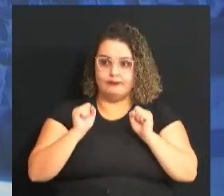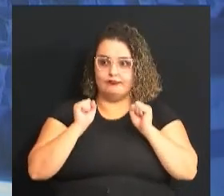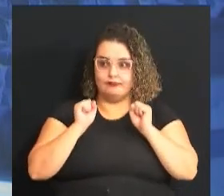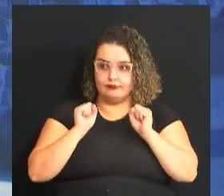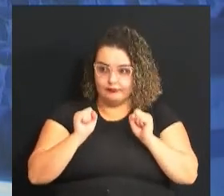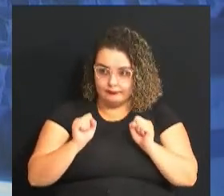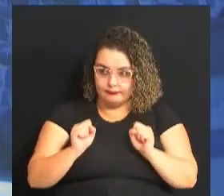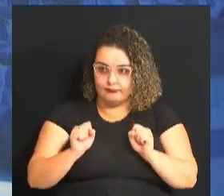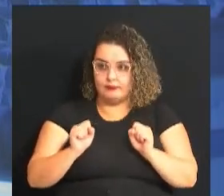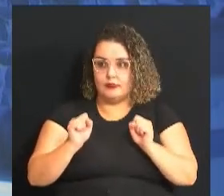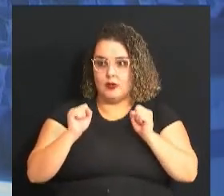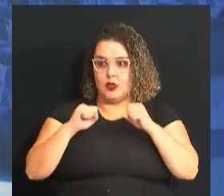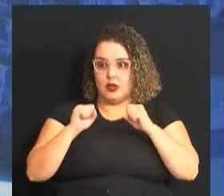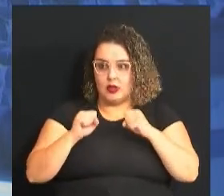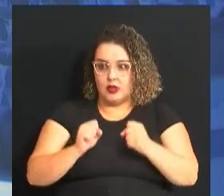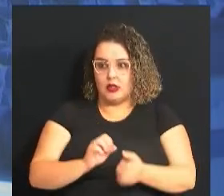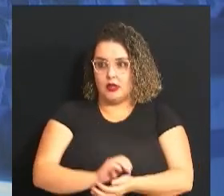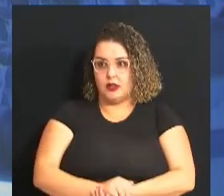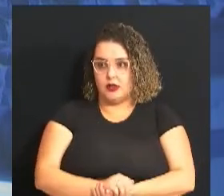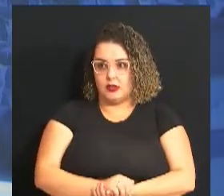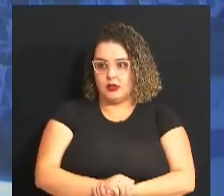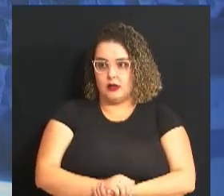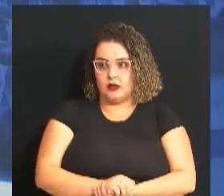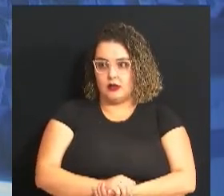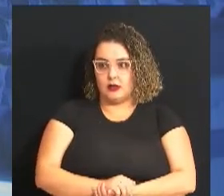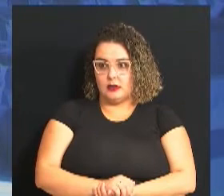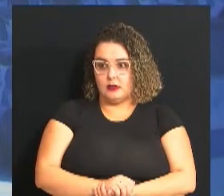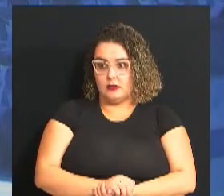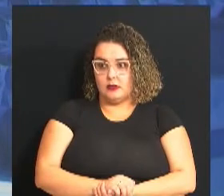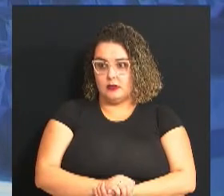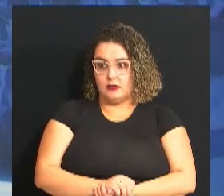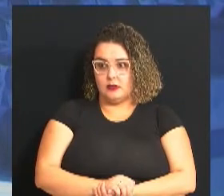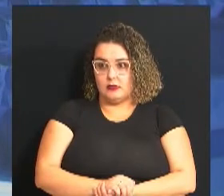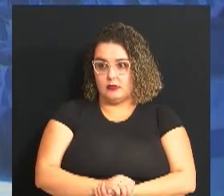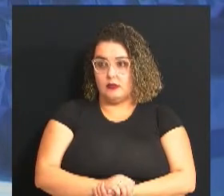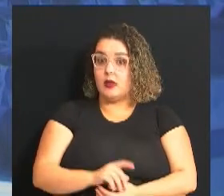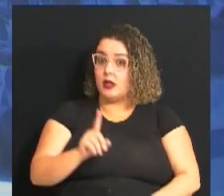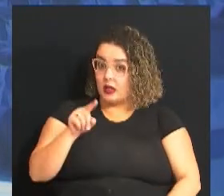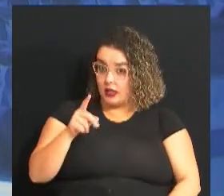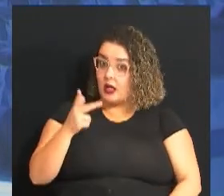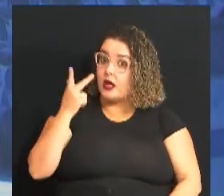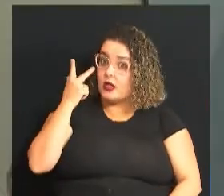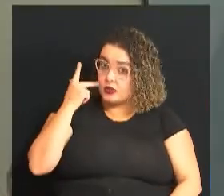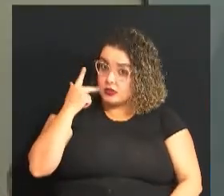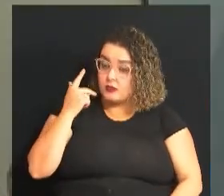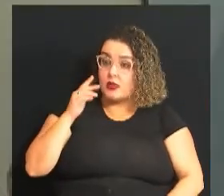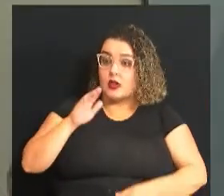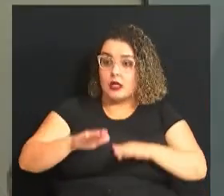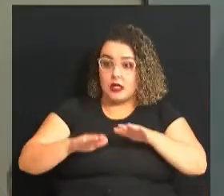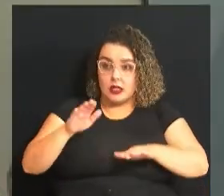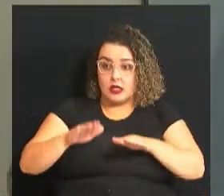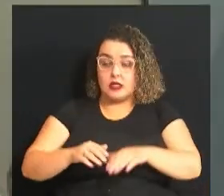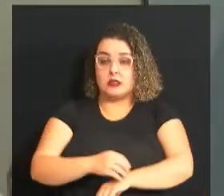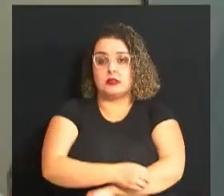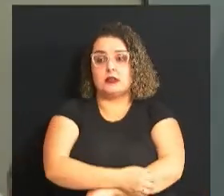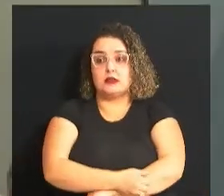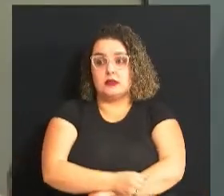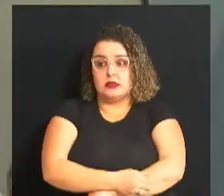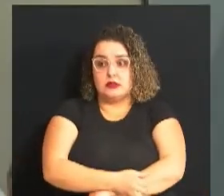pode sim. Então, e isso é comum. Muitas vezes a gente, quando